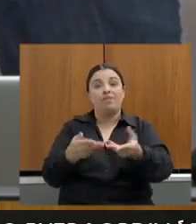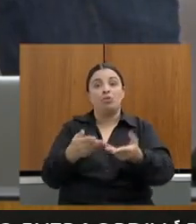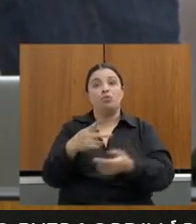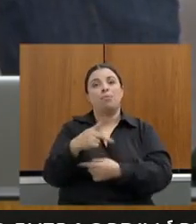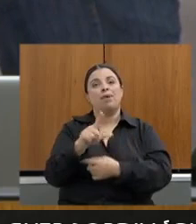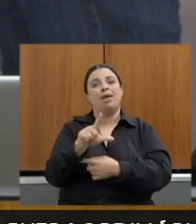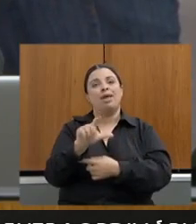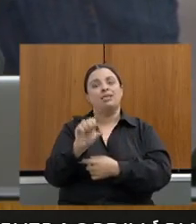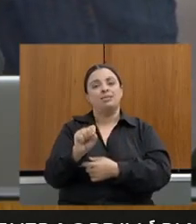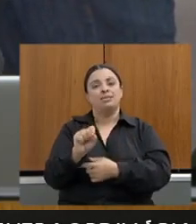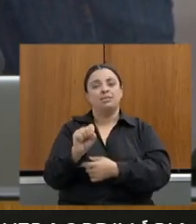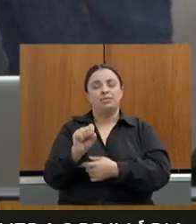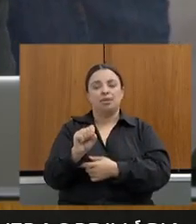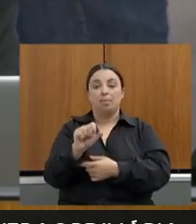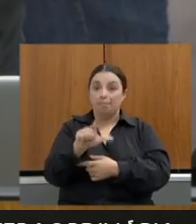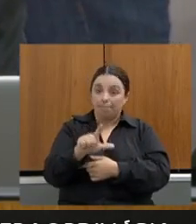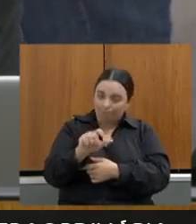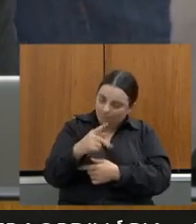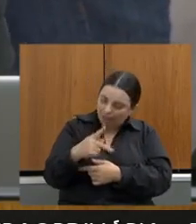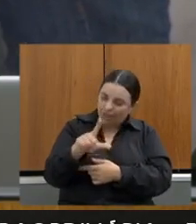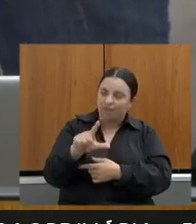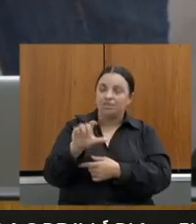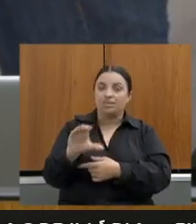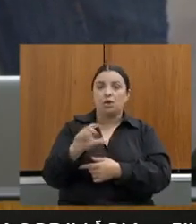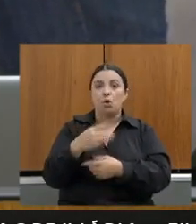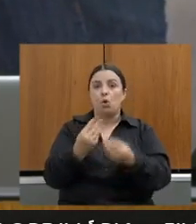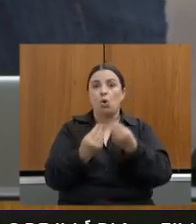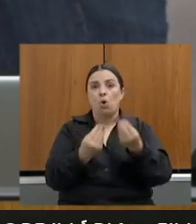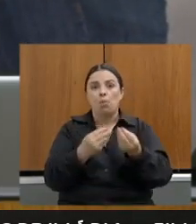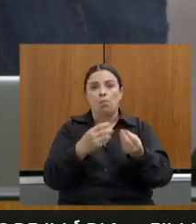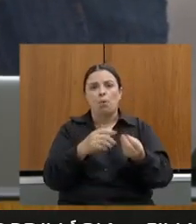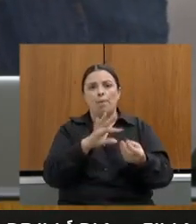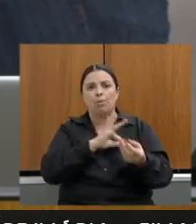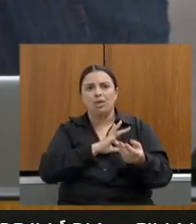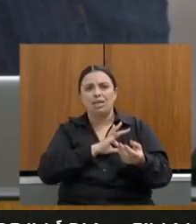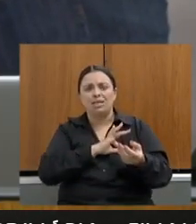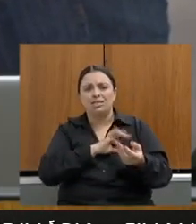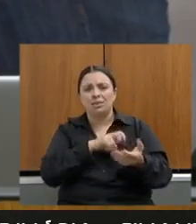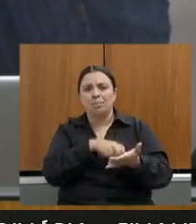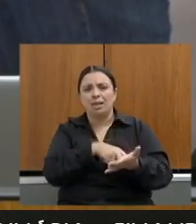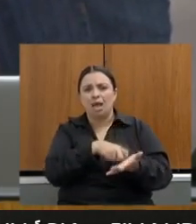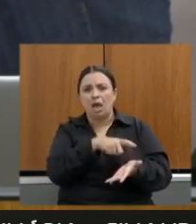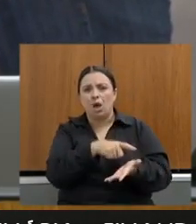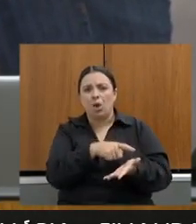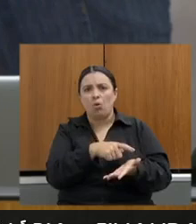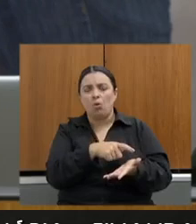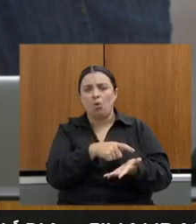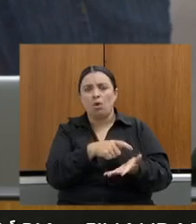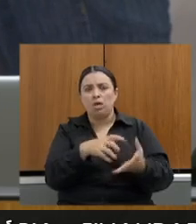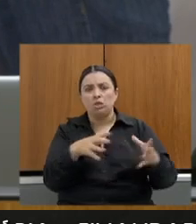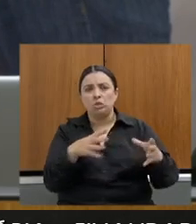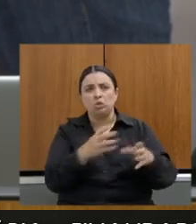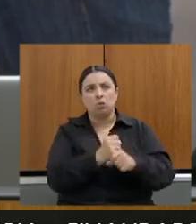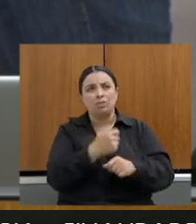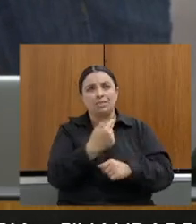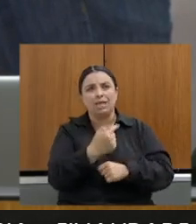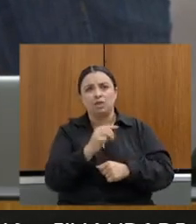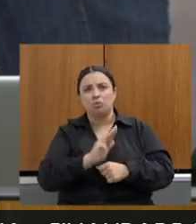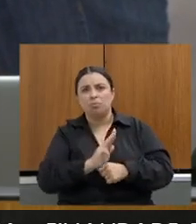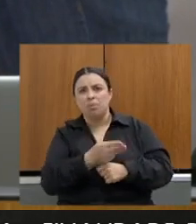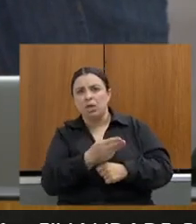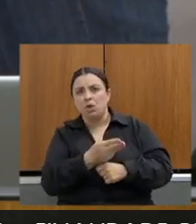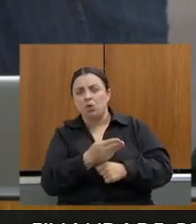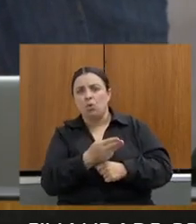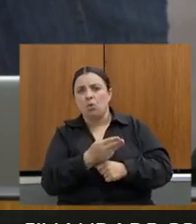policial ou posso com 17 18 mil homens a segunda mão a força do Estado sem que haja um estatuto uma lei